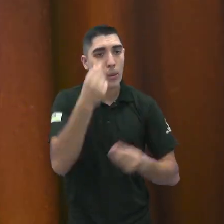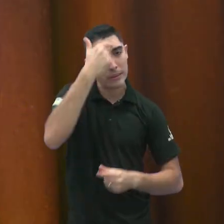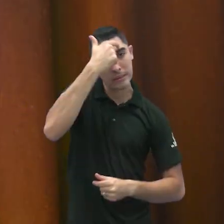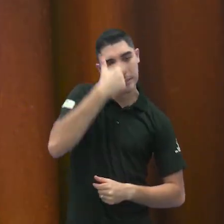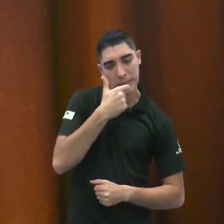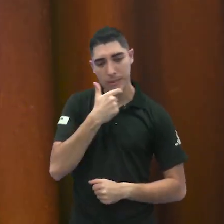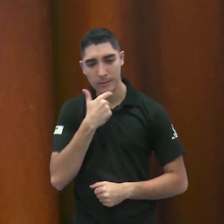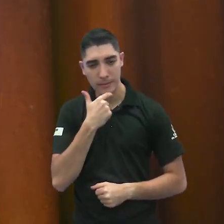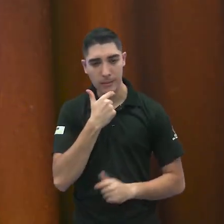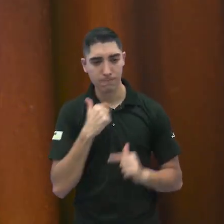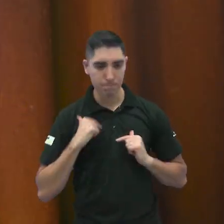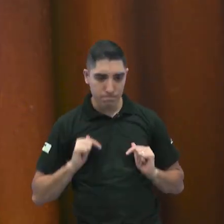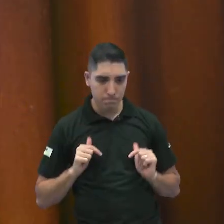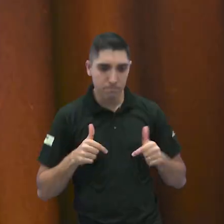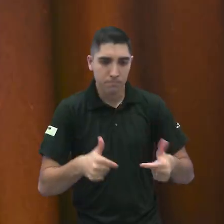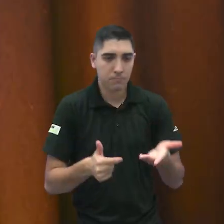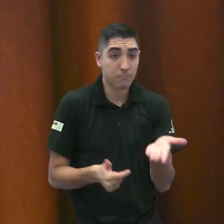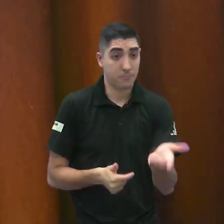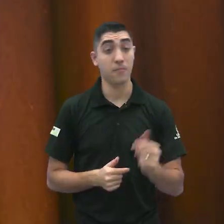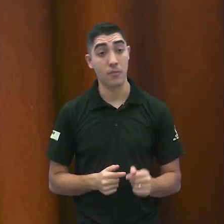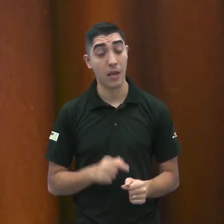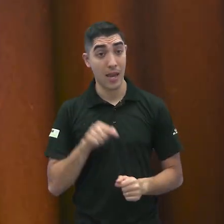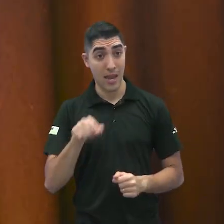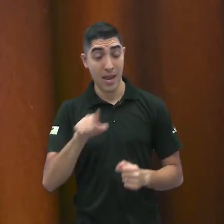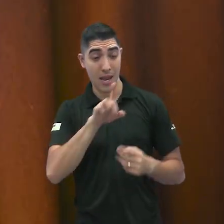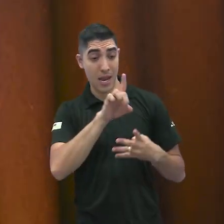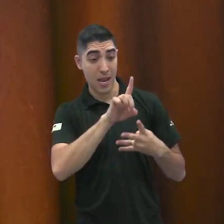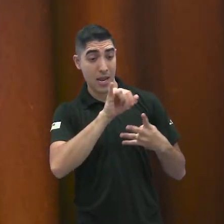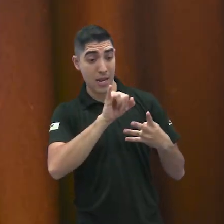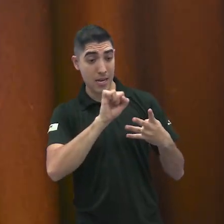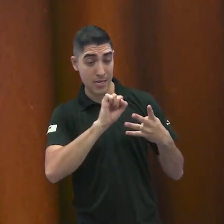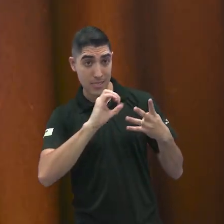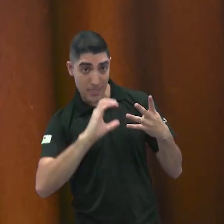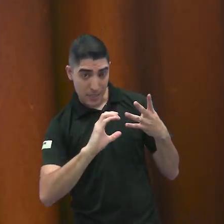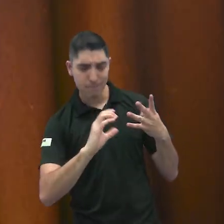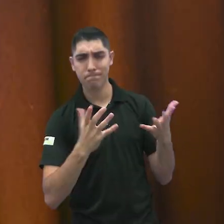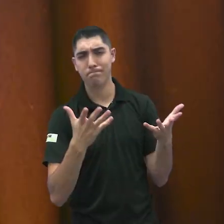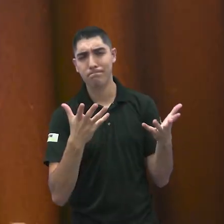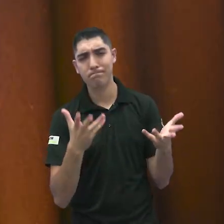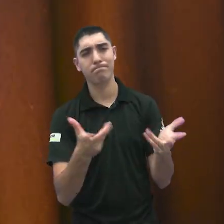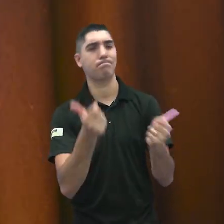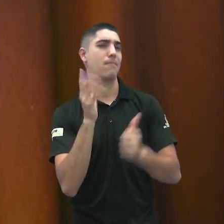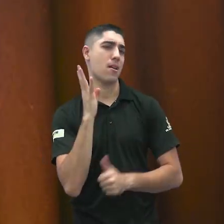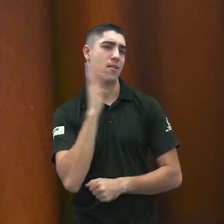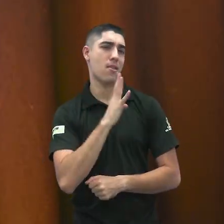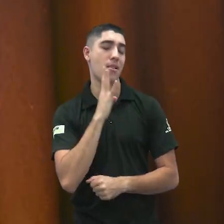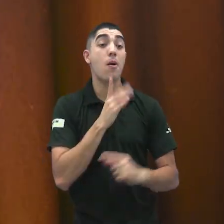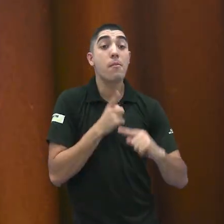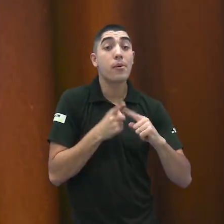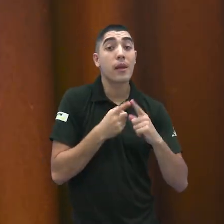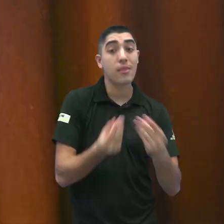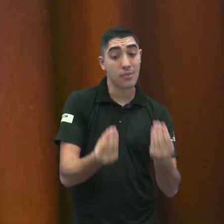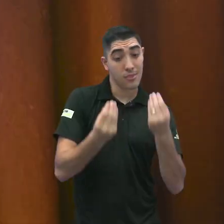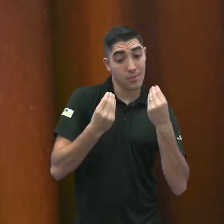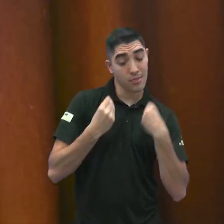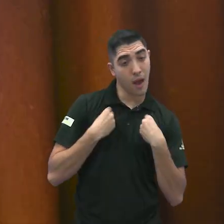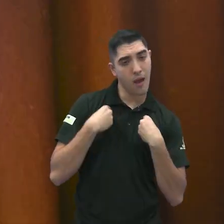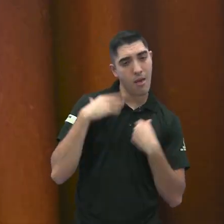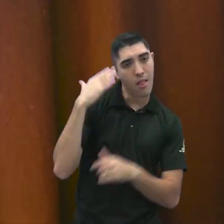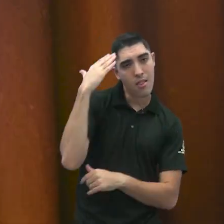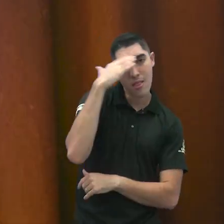pode atuar naquela posição. Então, eu disse que ele é bem legal, assim, ele traz essa perspectiva que a gente